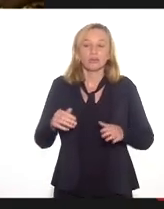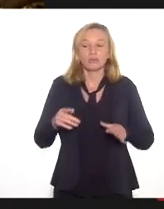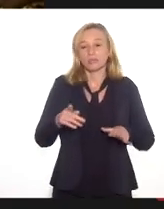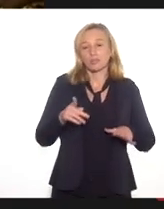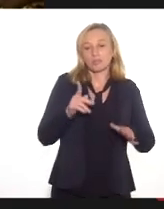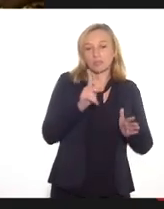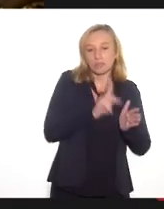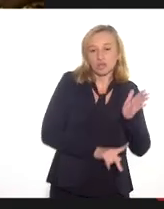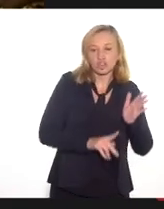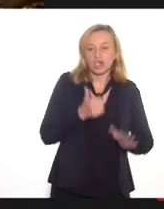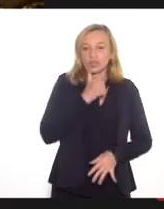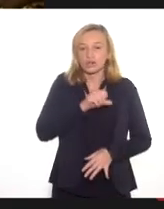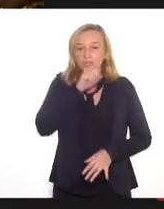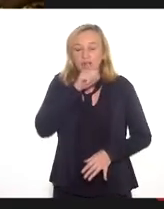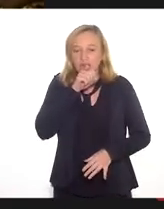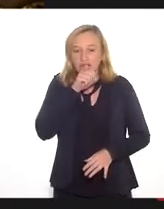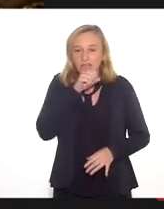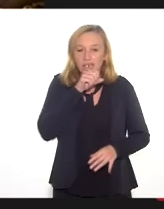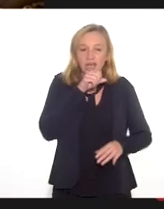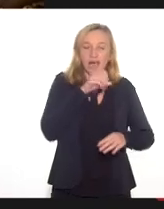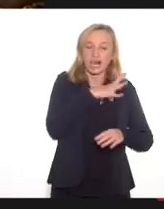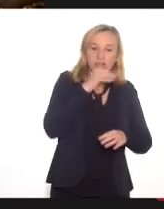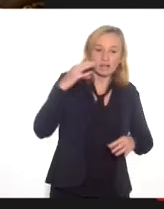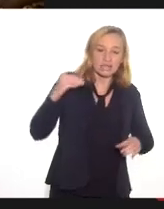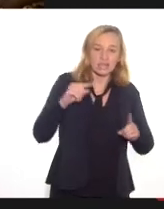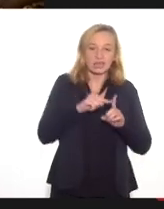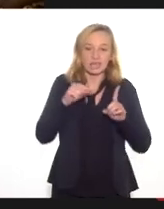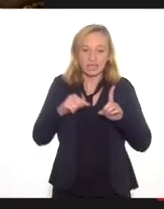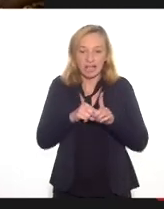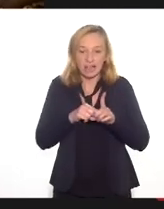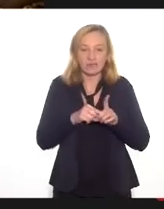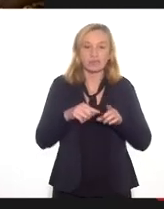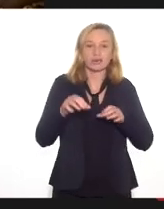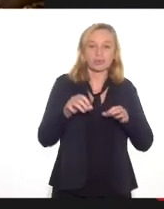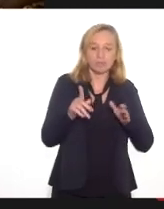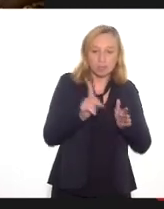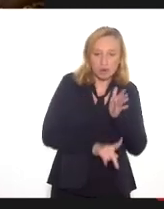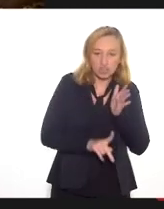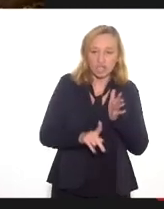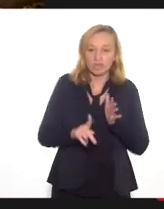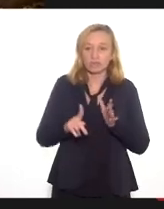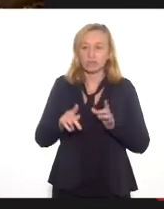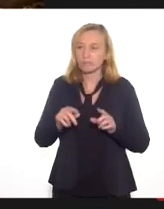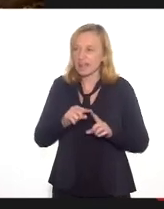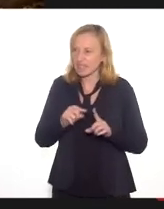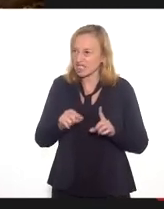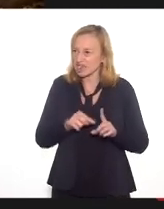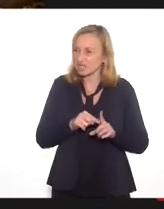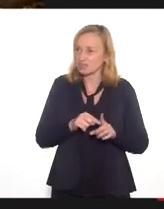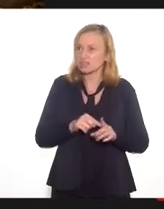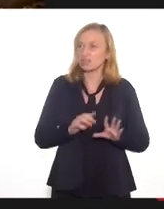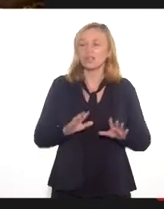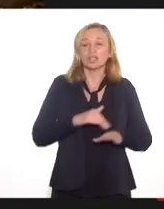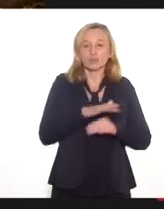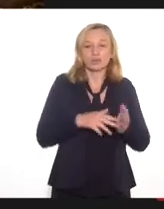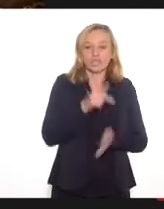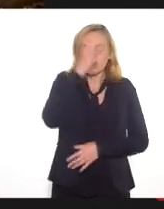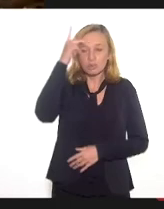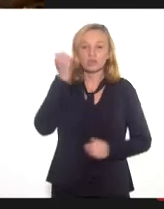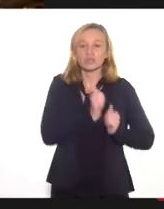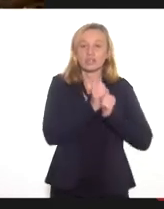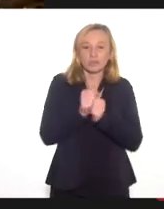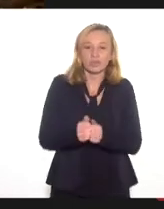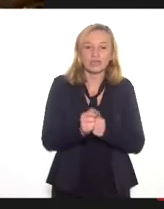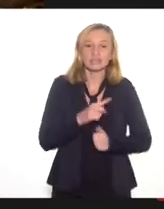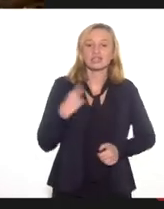Adolescentes e Grávidas Projeto Ricardo Barriga Enfim Todas essas pessoas acompanhando